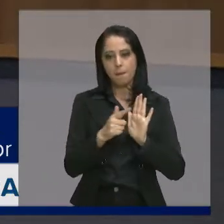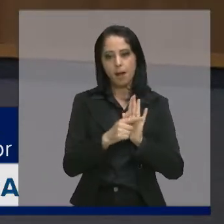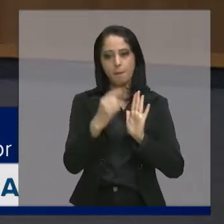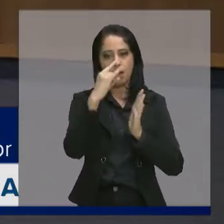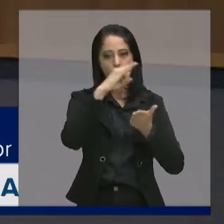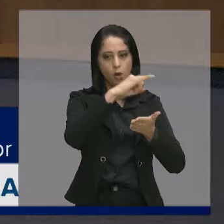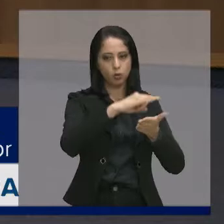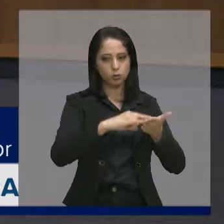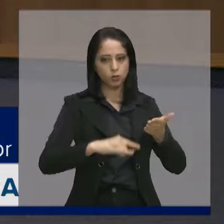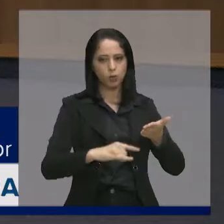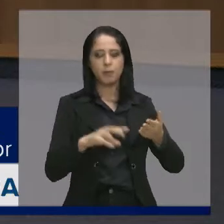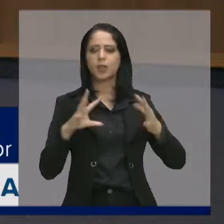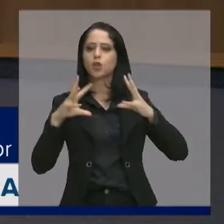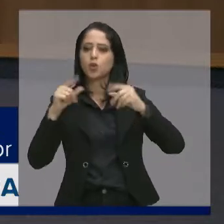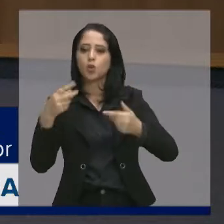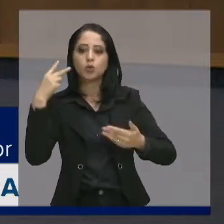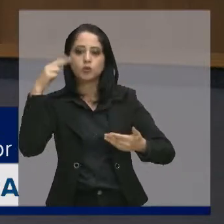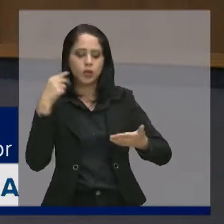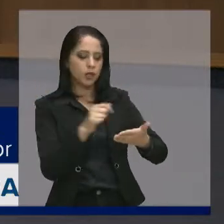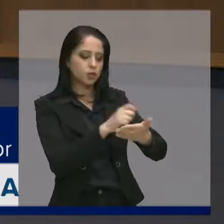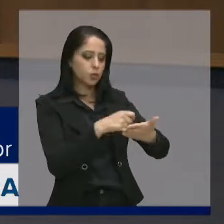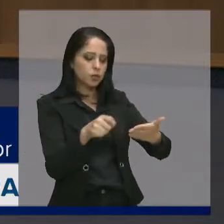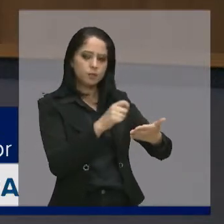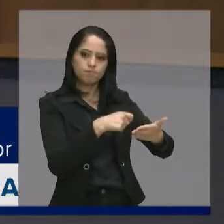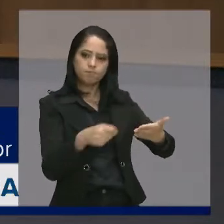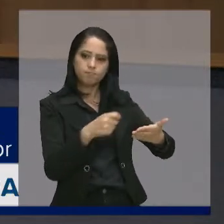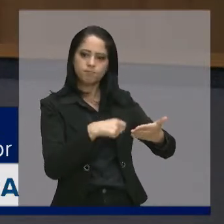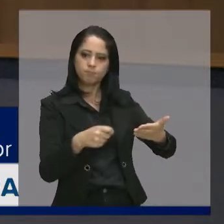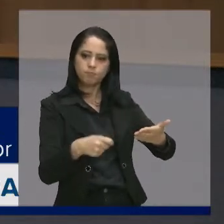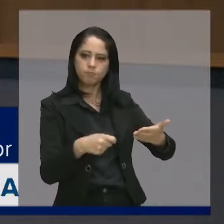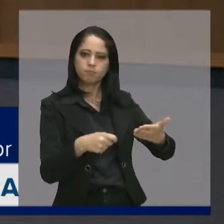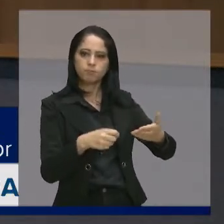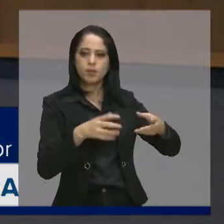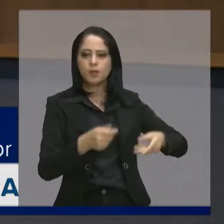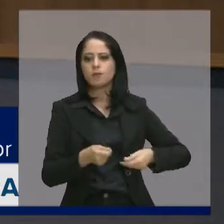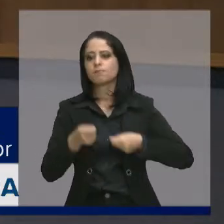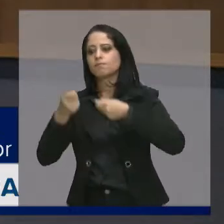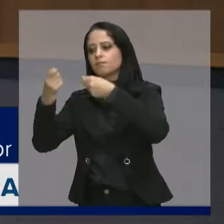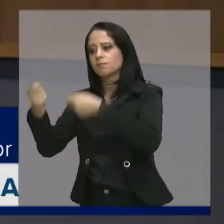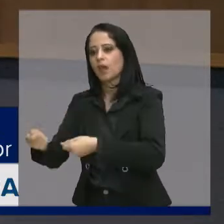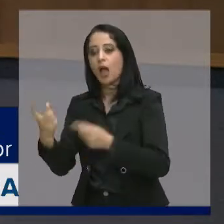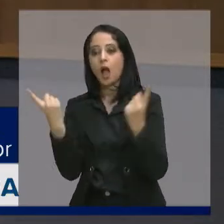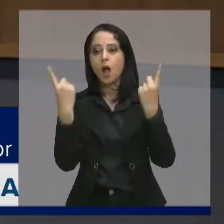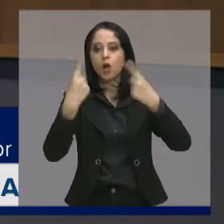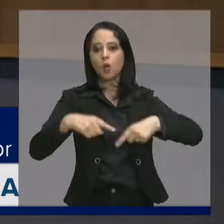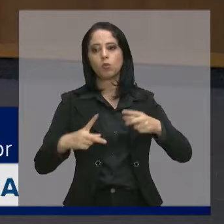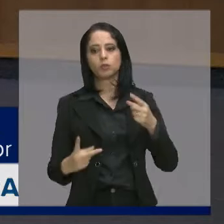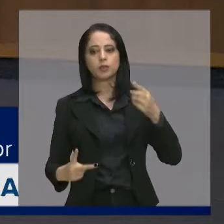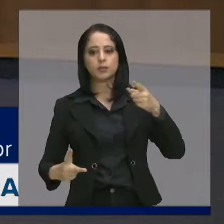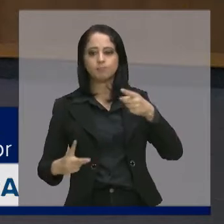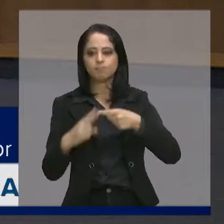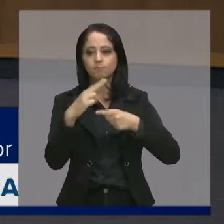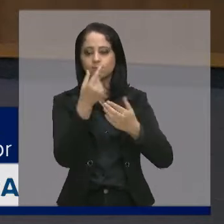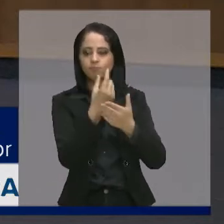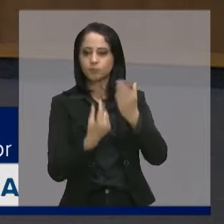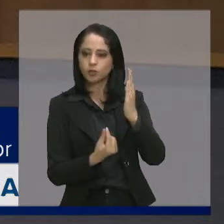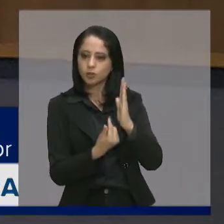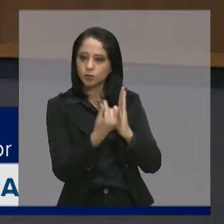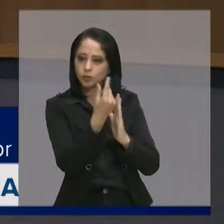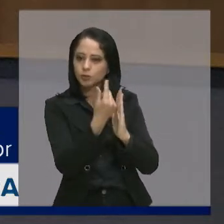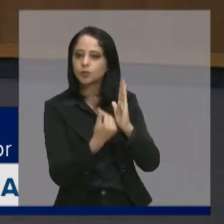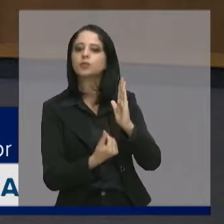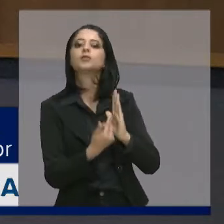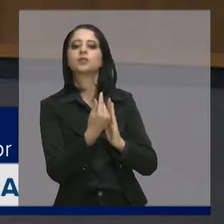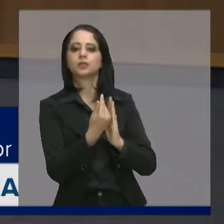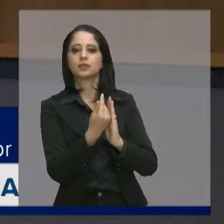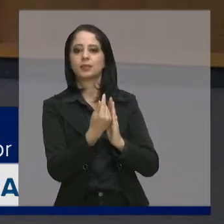por todos os vereadores contra esse corte do orçamento. Então, essa é a primeira medida que a